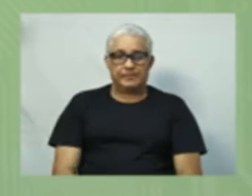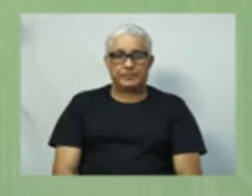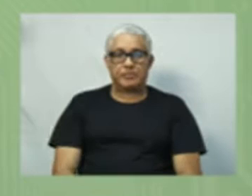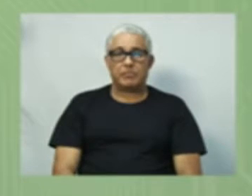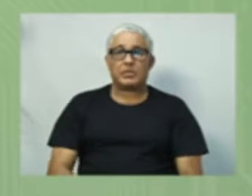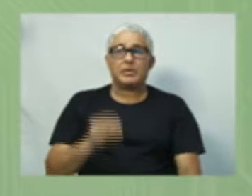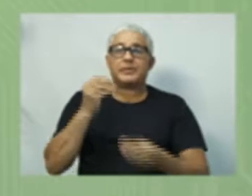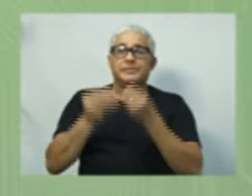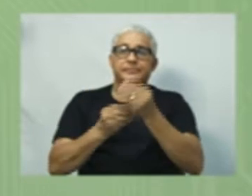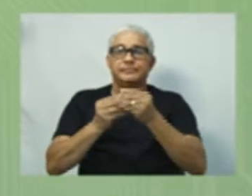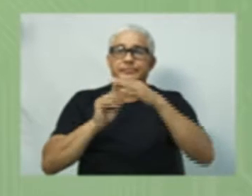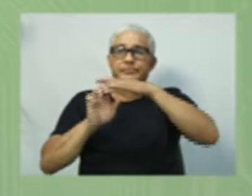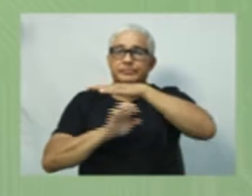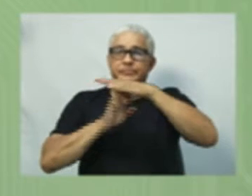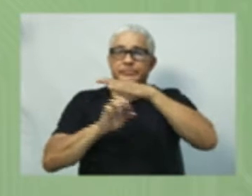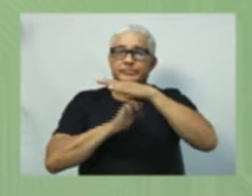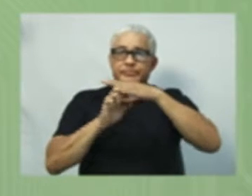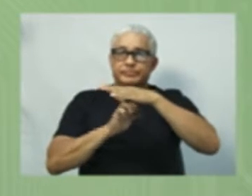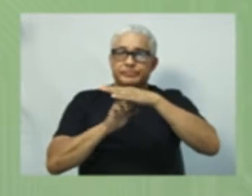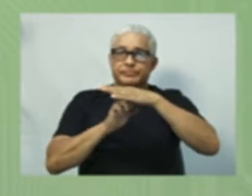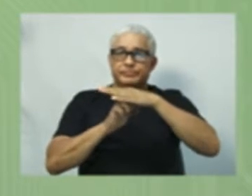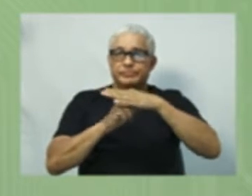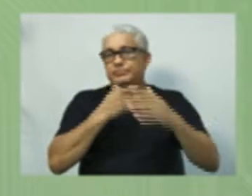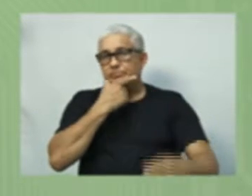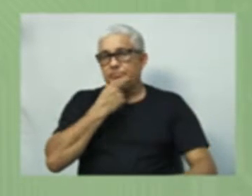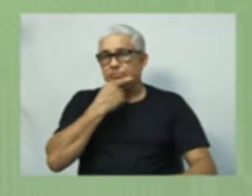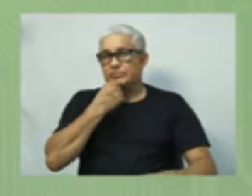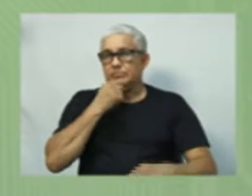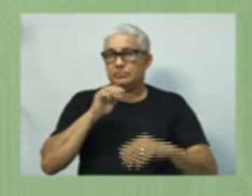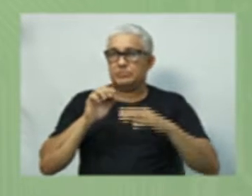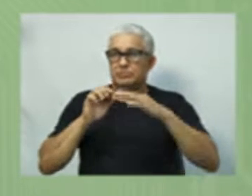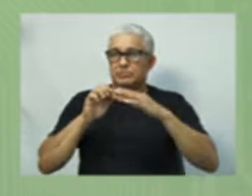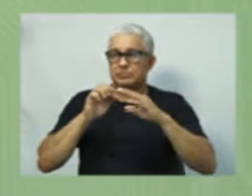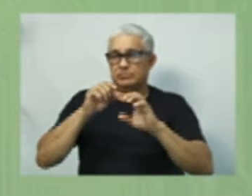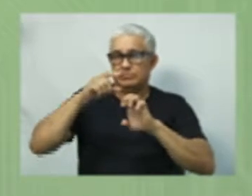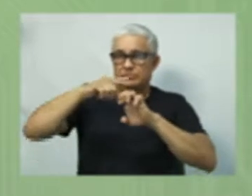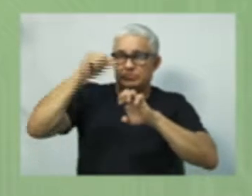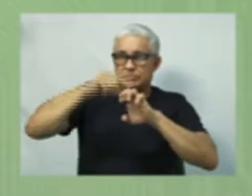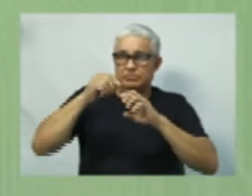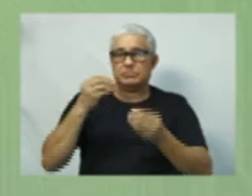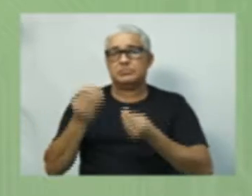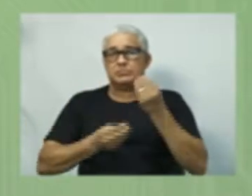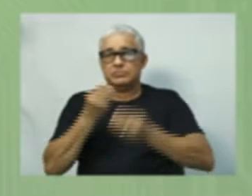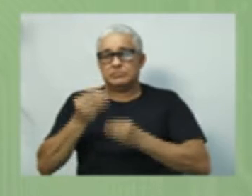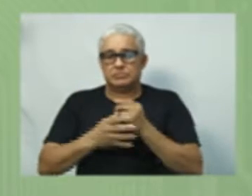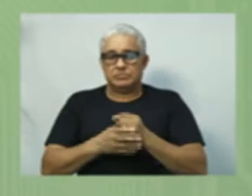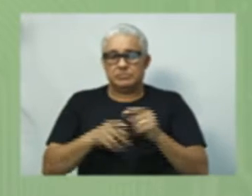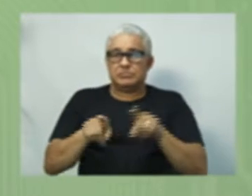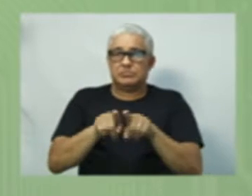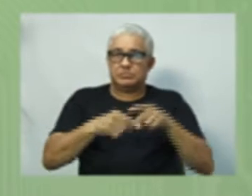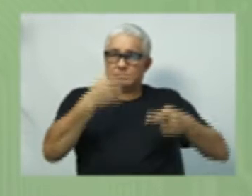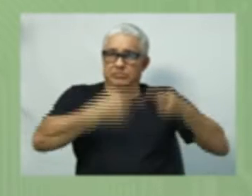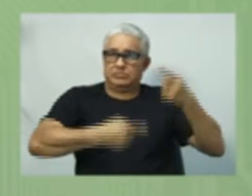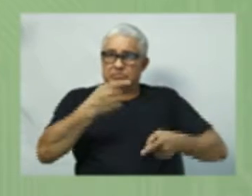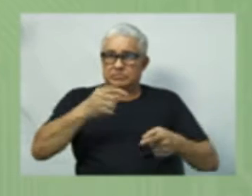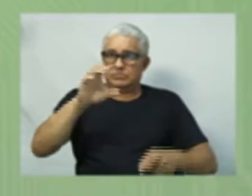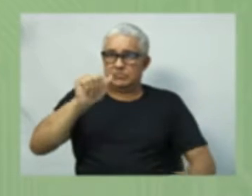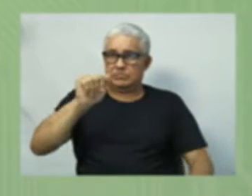Como ficam os empresários? Qual é a carga tributária deles? E como fica a competitividade